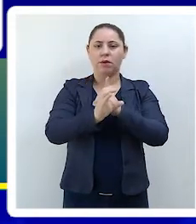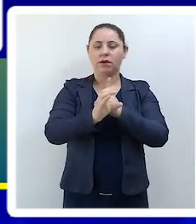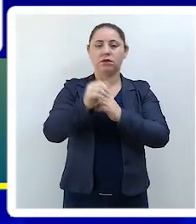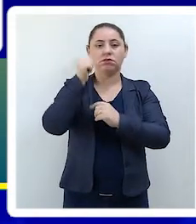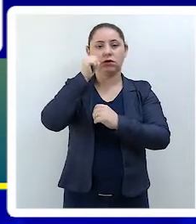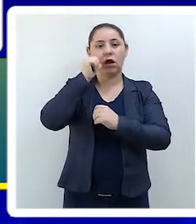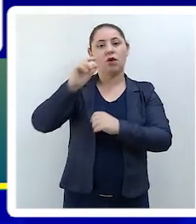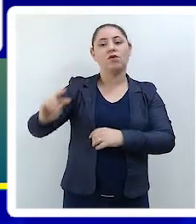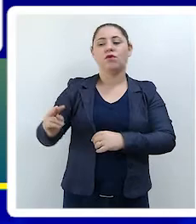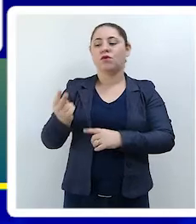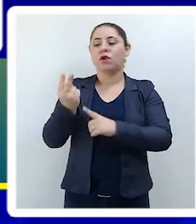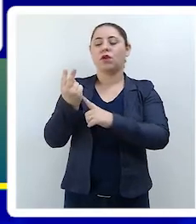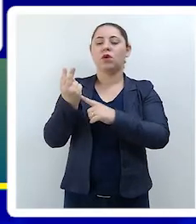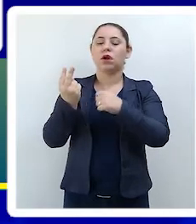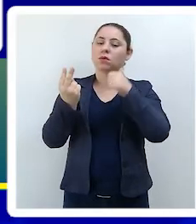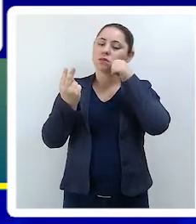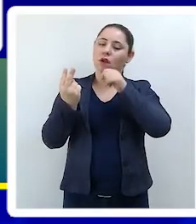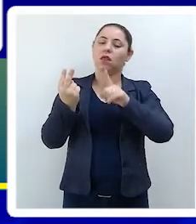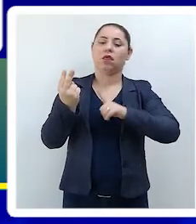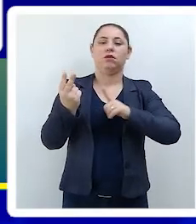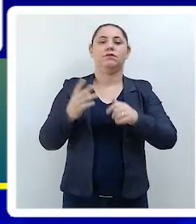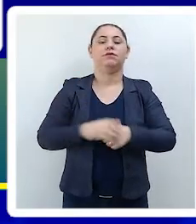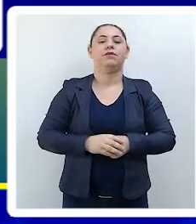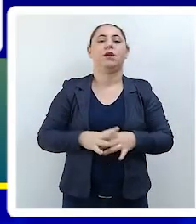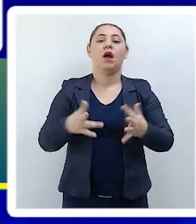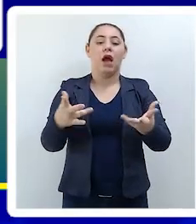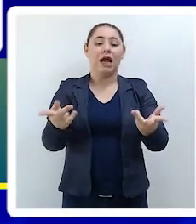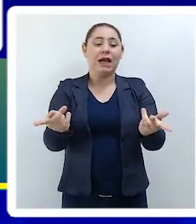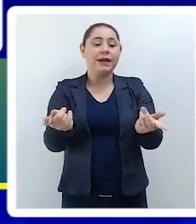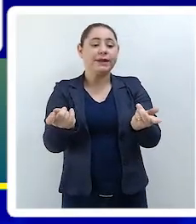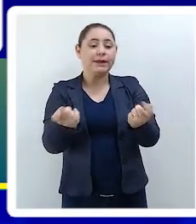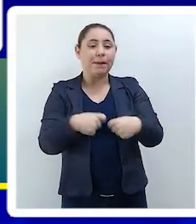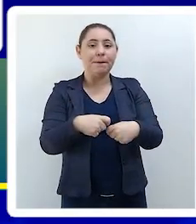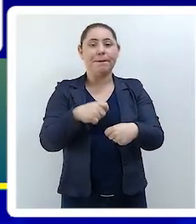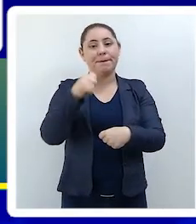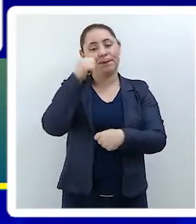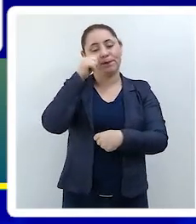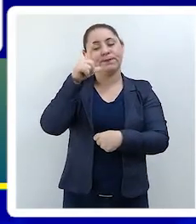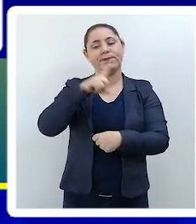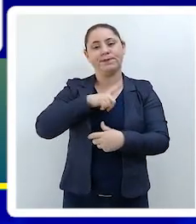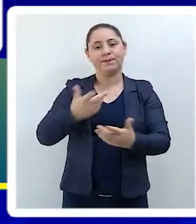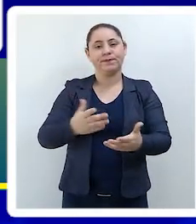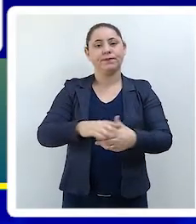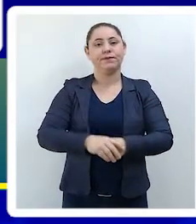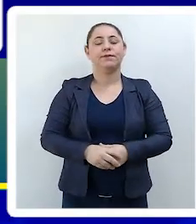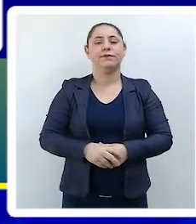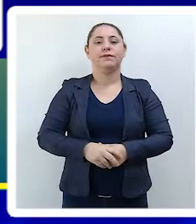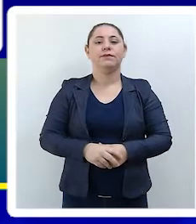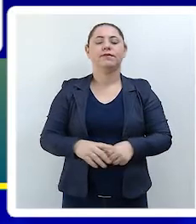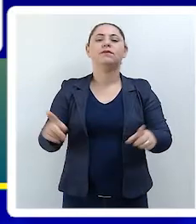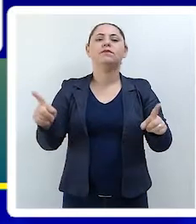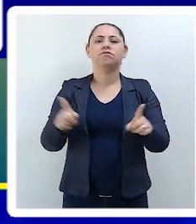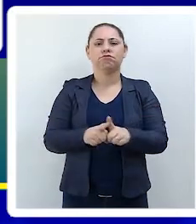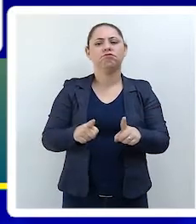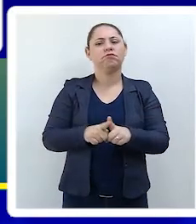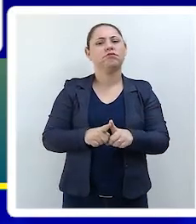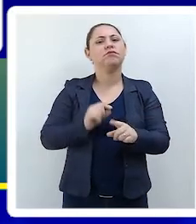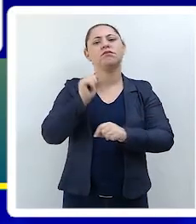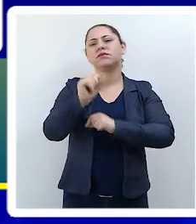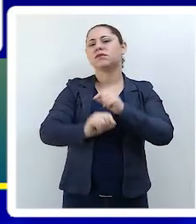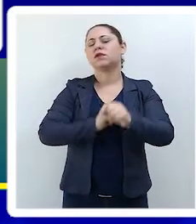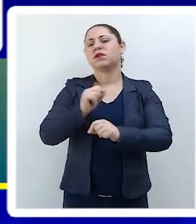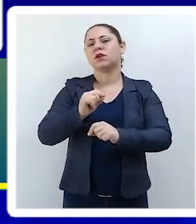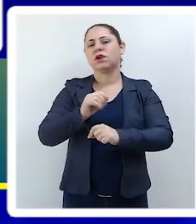mulheres do valor que elas têm, das capacidades que elas têm, e também para que